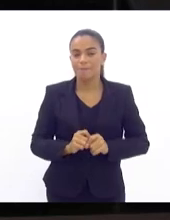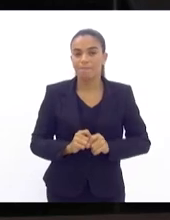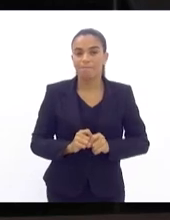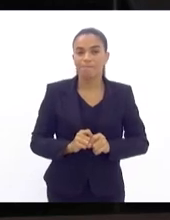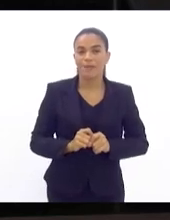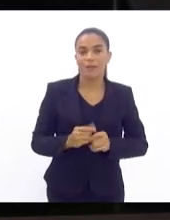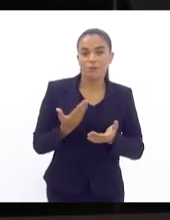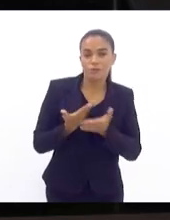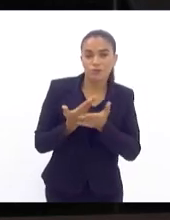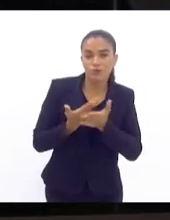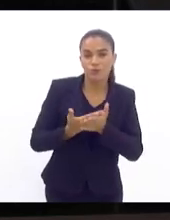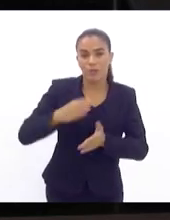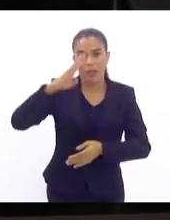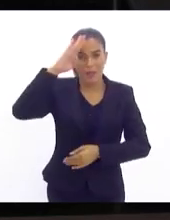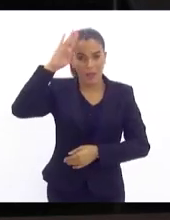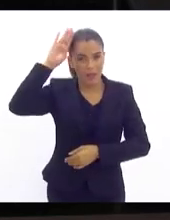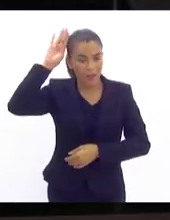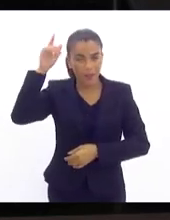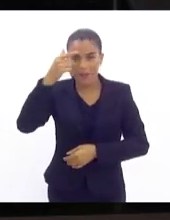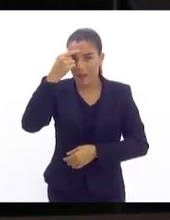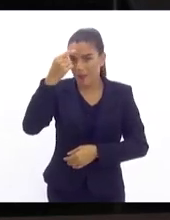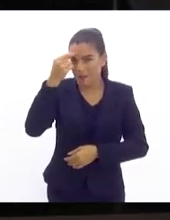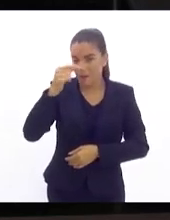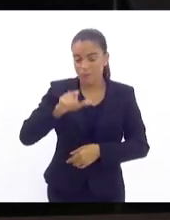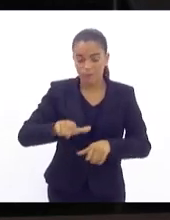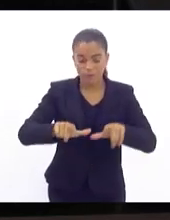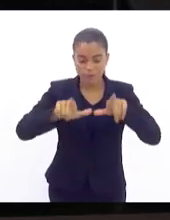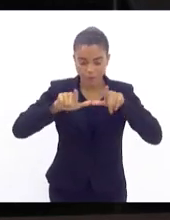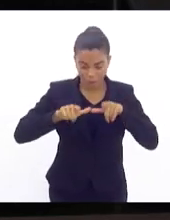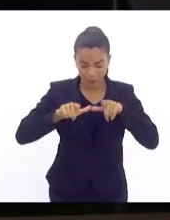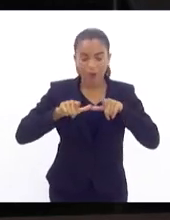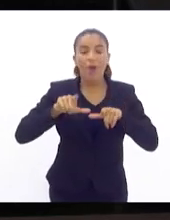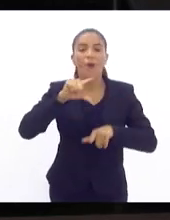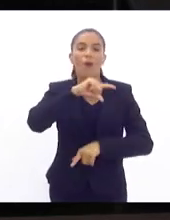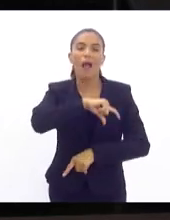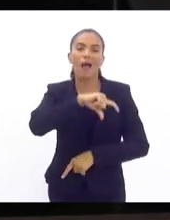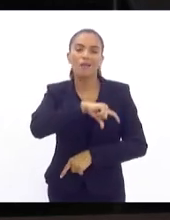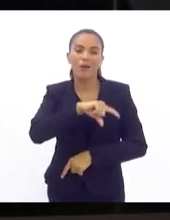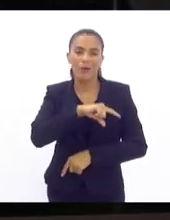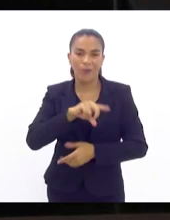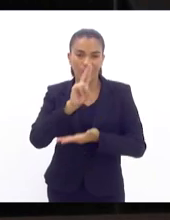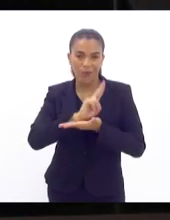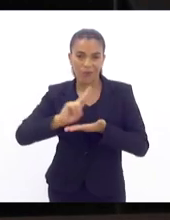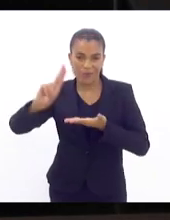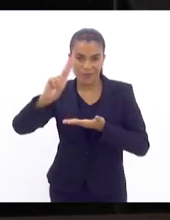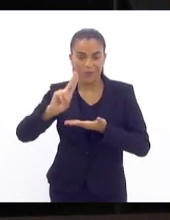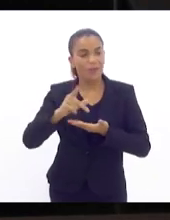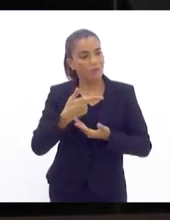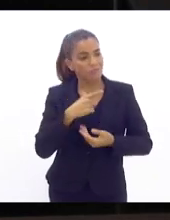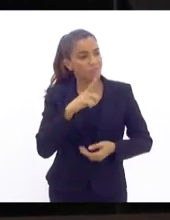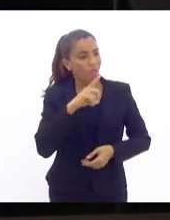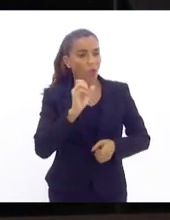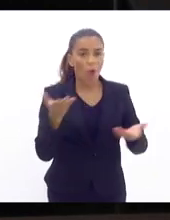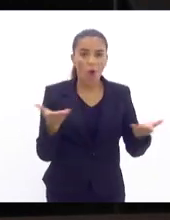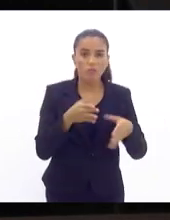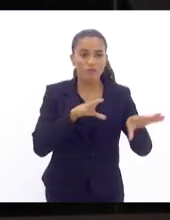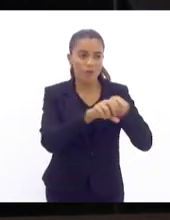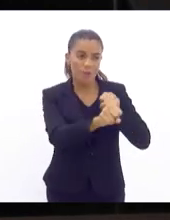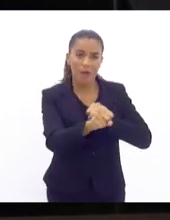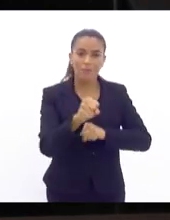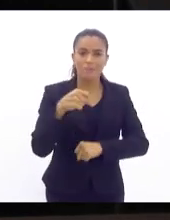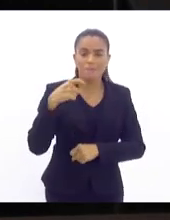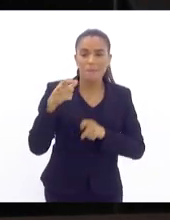suas faculdades através do cartão universitário. Então, nós formamos diversos médicos, advogados, né,